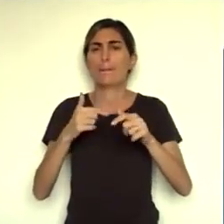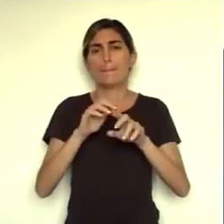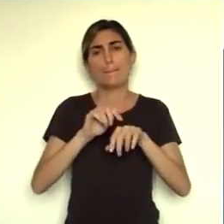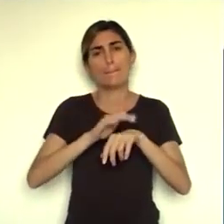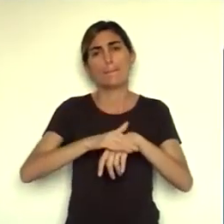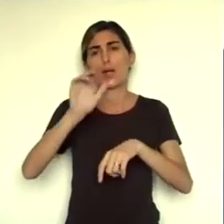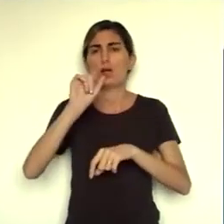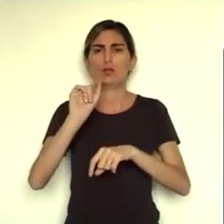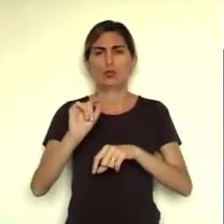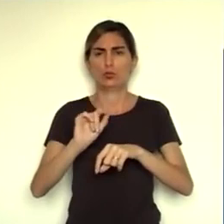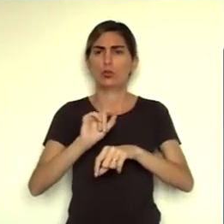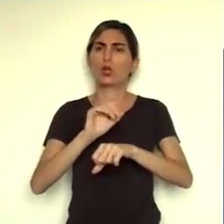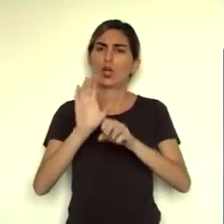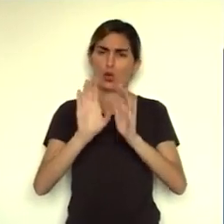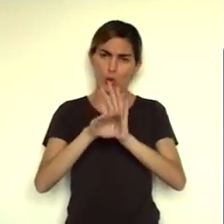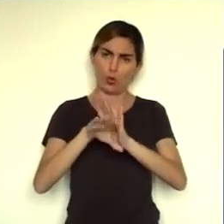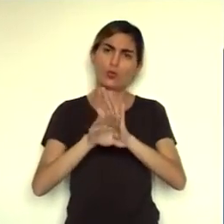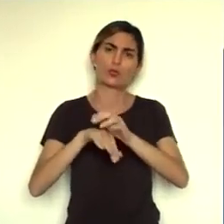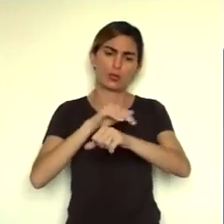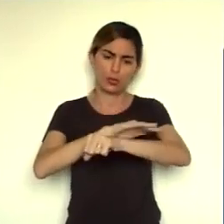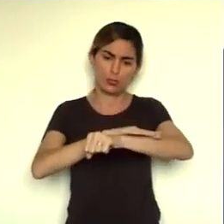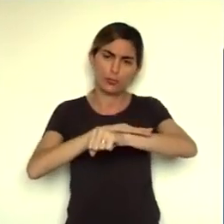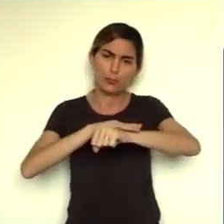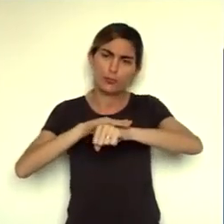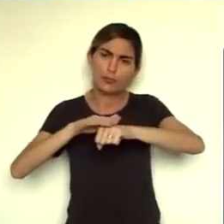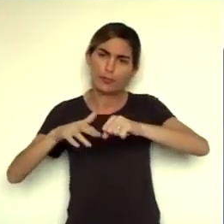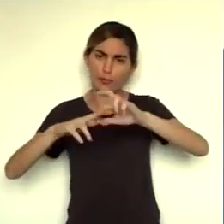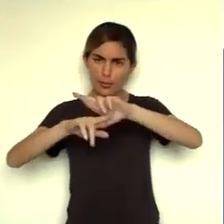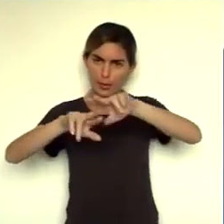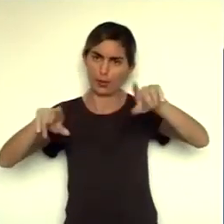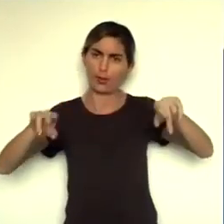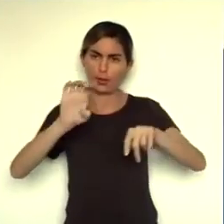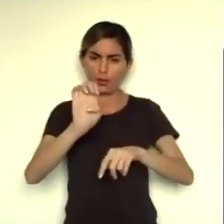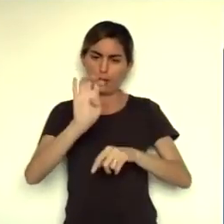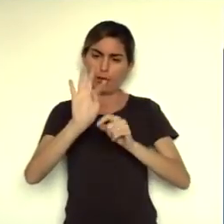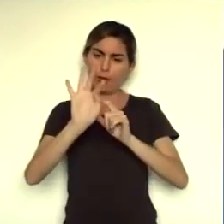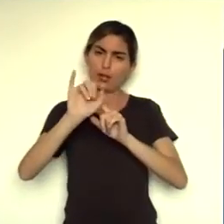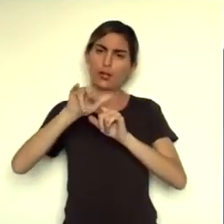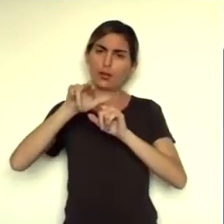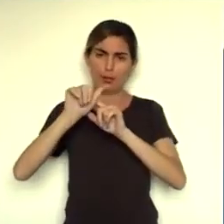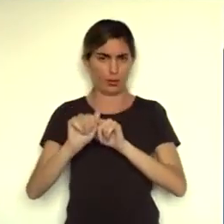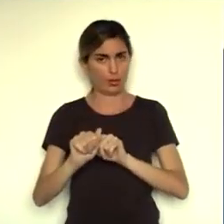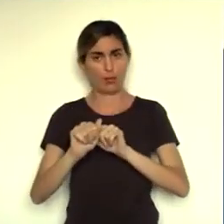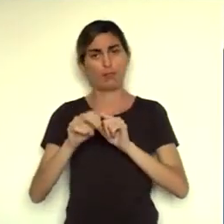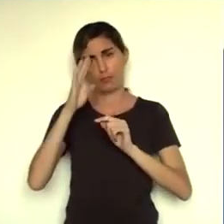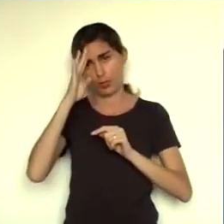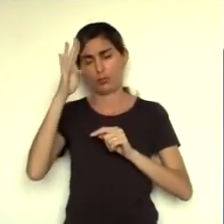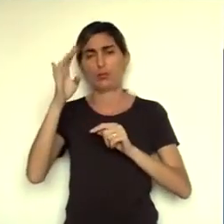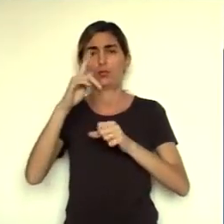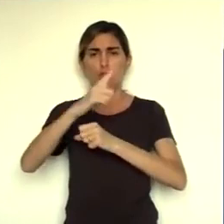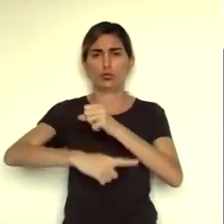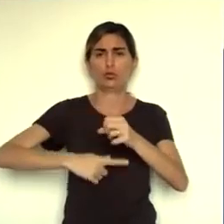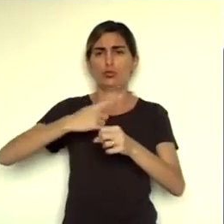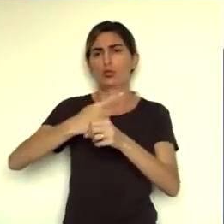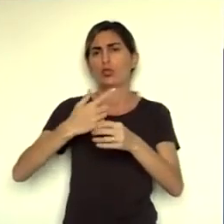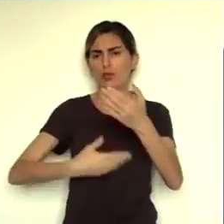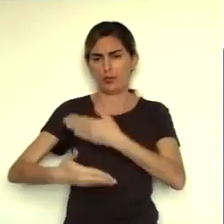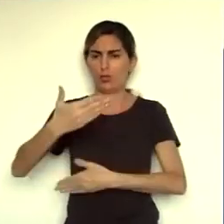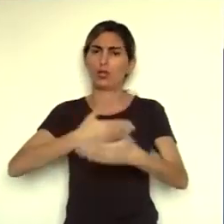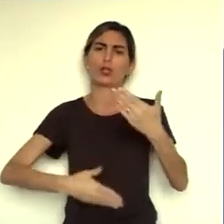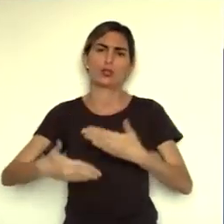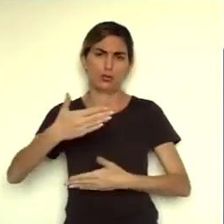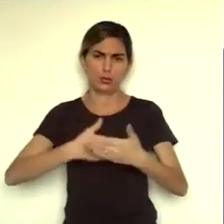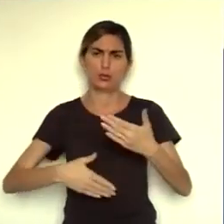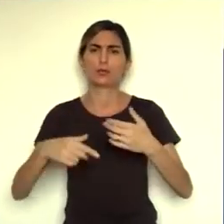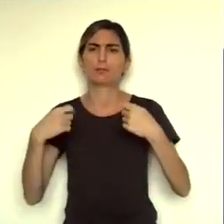conceito de etnia, que é mais abrangente, das relações socioespaciais. Inclusive, para a geografia, essas relações